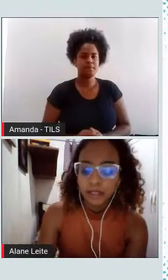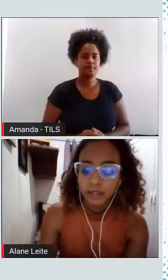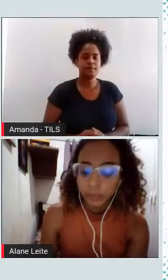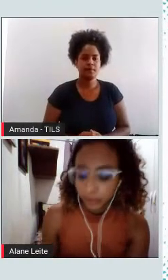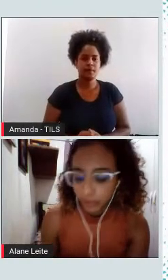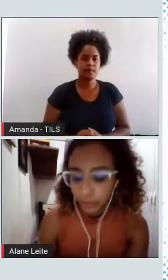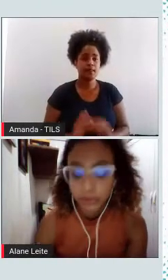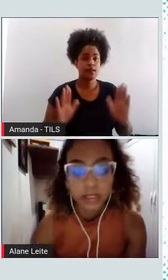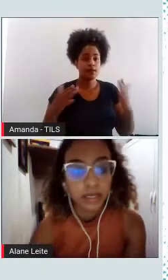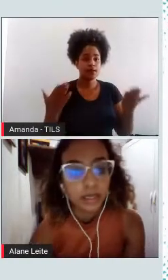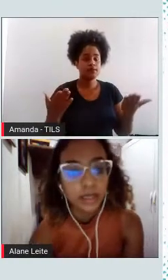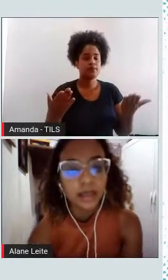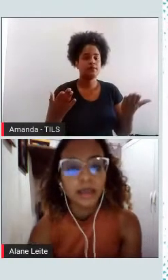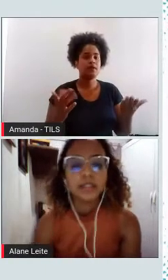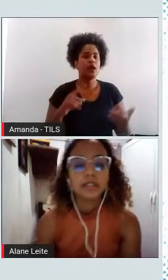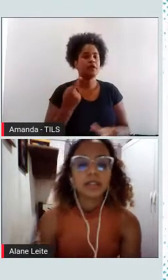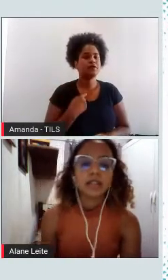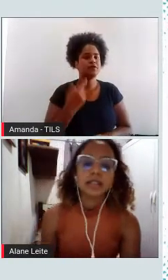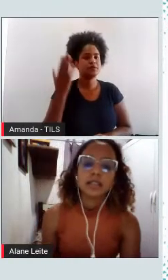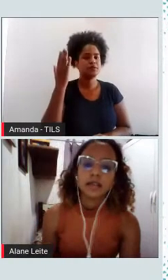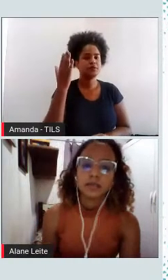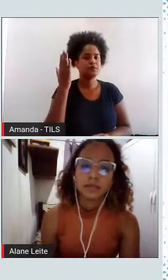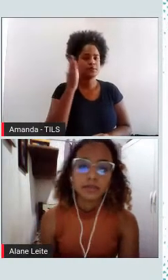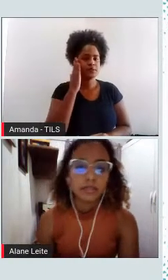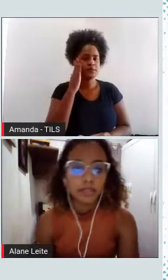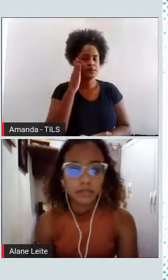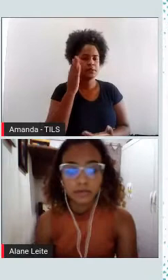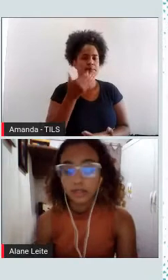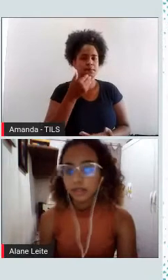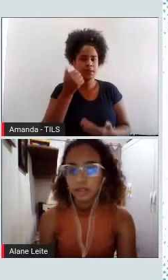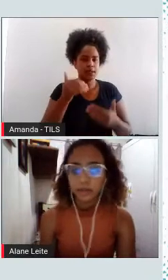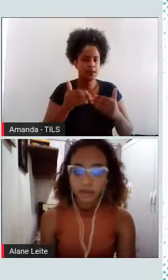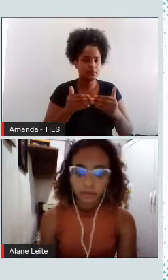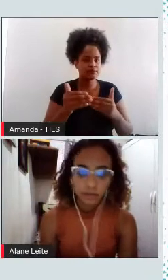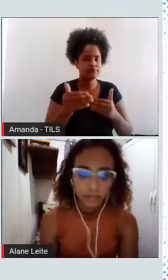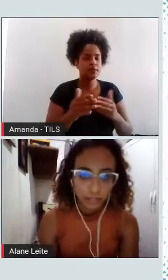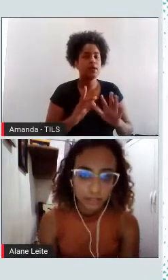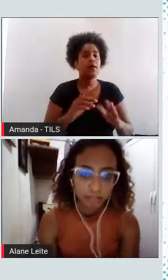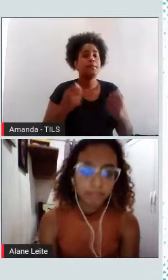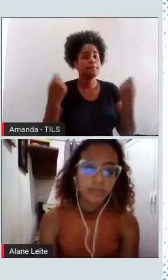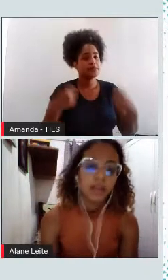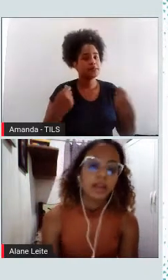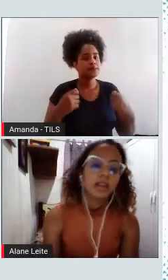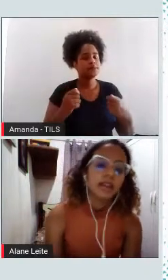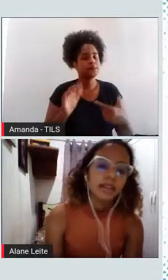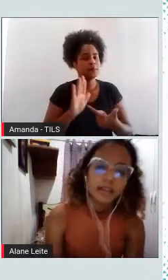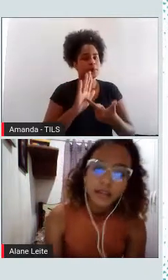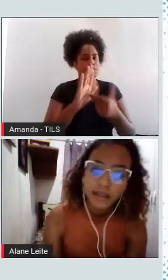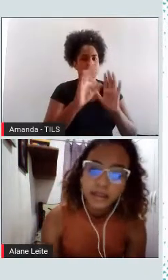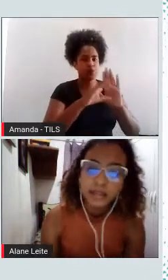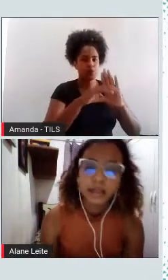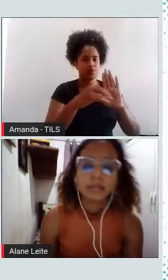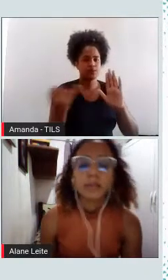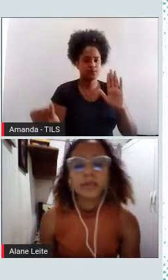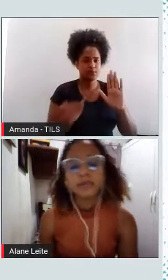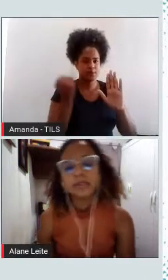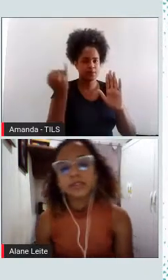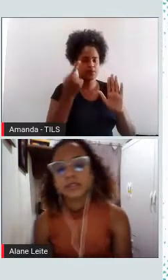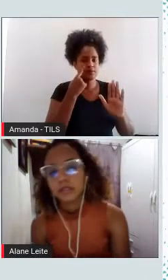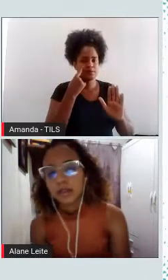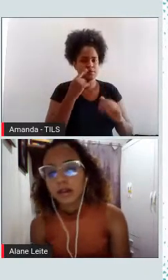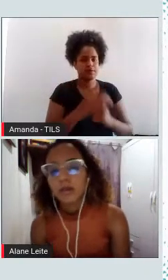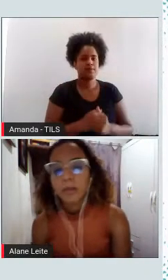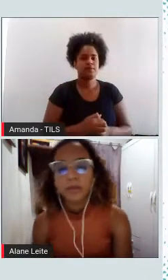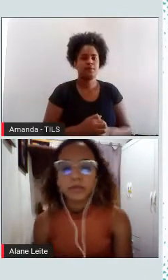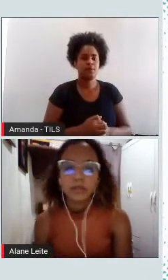Aí, para a gente poder prosseguir, eu preciso trazer uns conceitos fundamentais para vocês. Dentre eles é de ponto